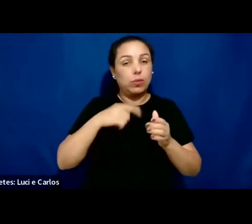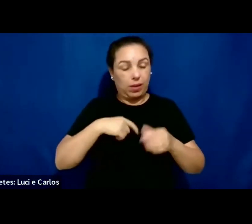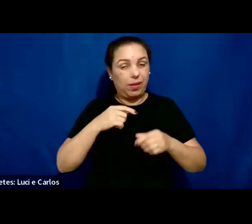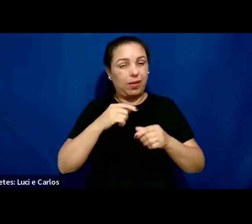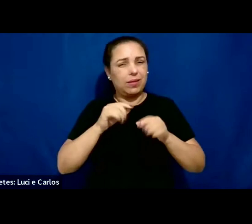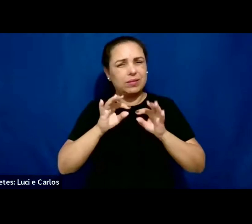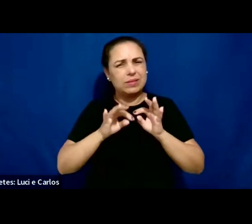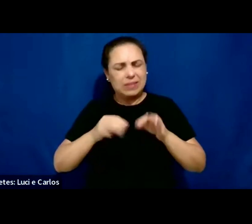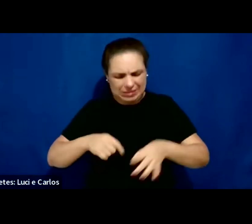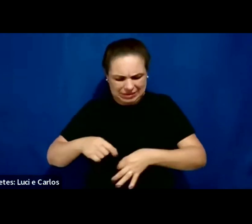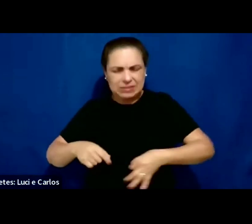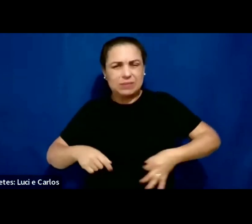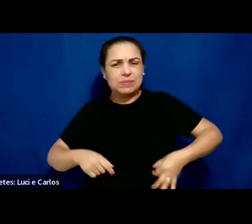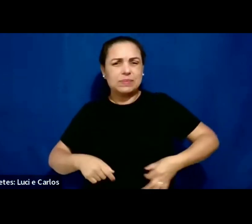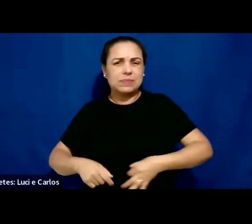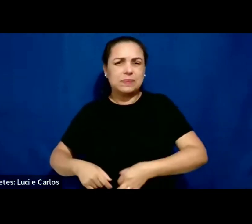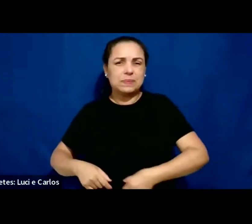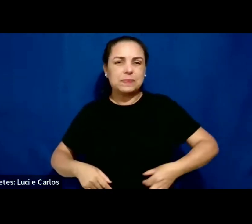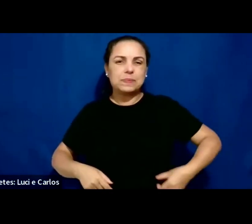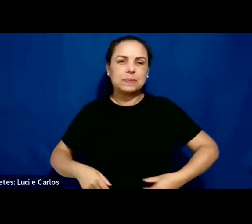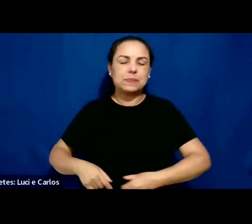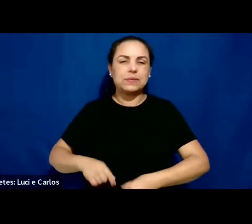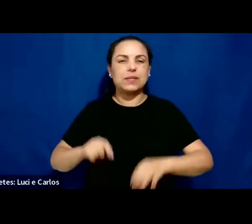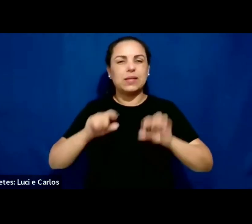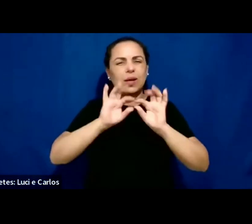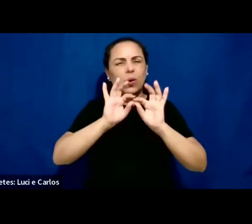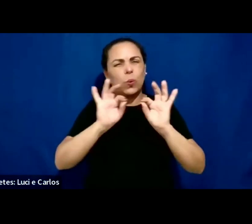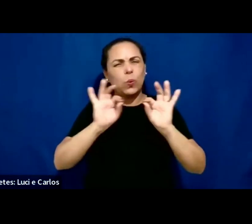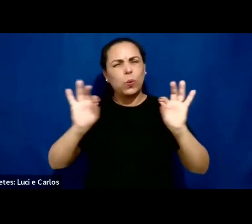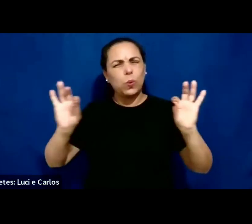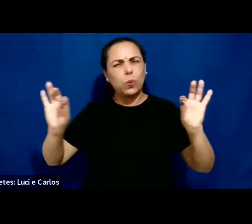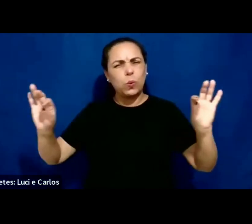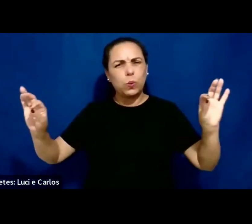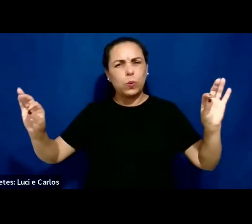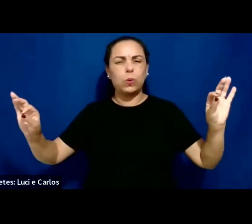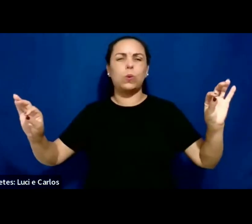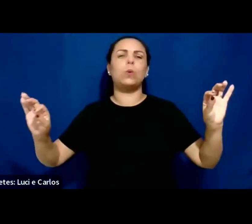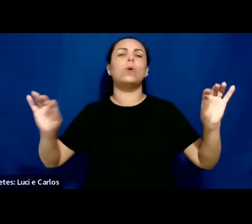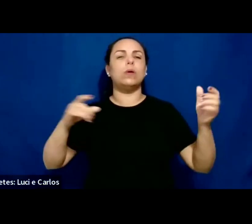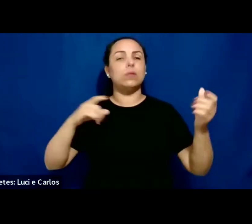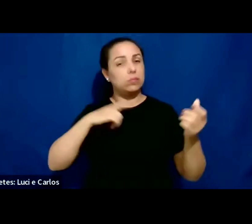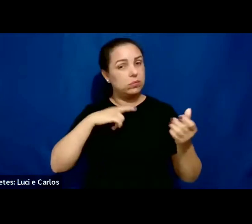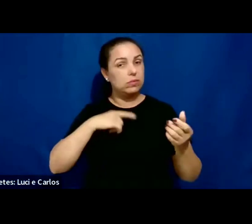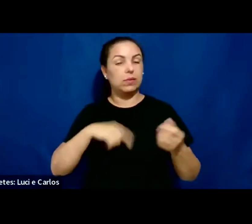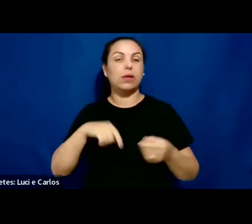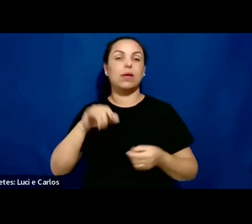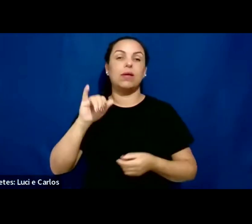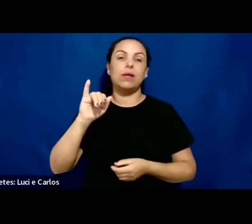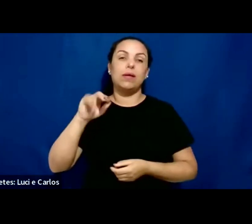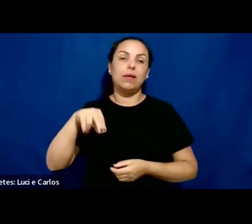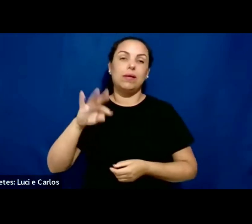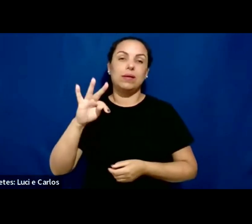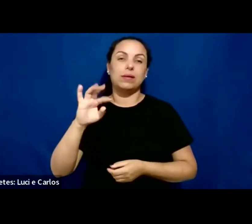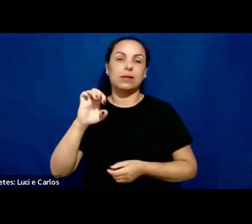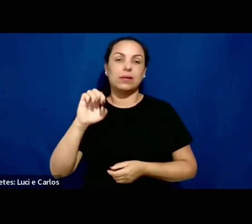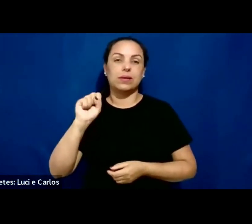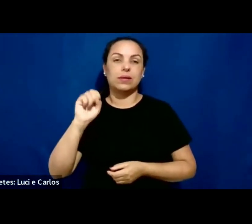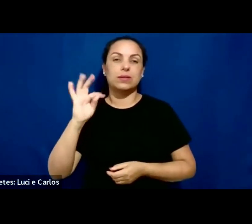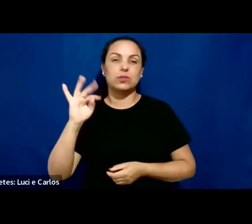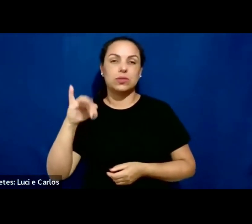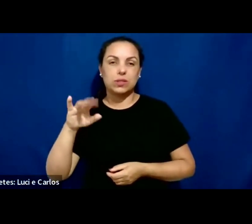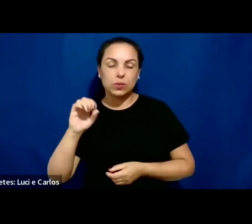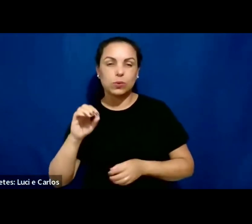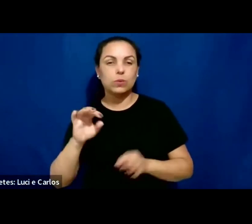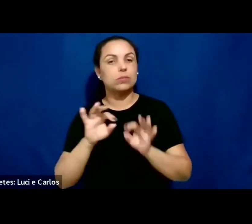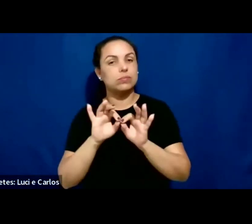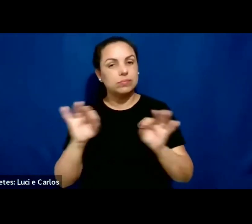aparelho que nós vamos debater um pouquinho sobre ele, que é o nosso intestino grosso, que tem exatamente